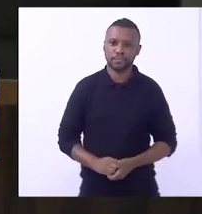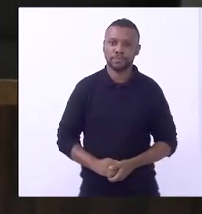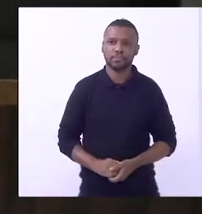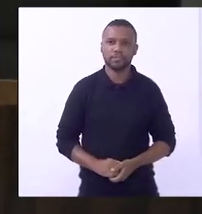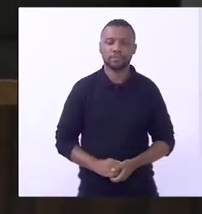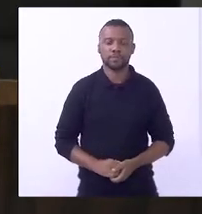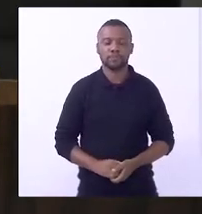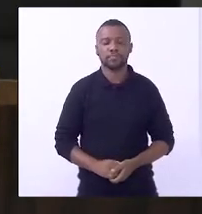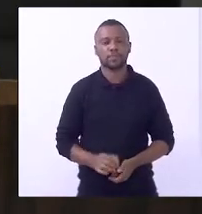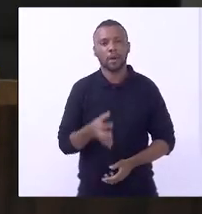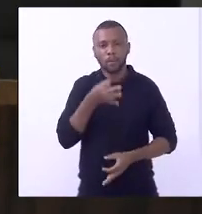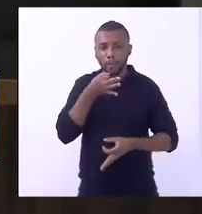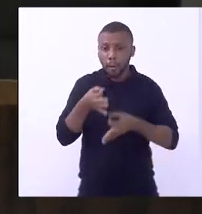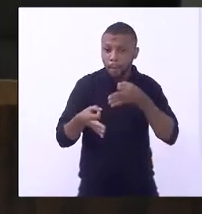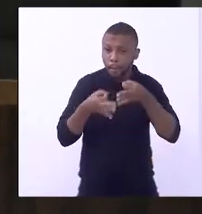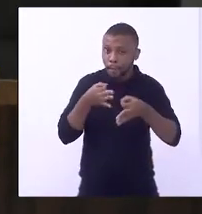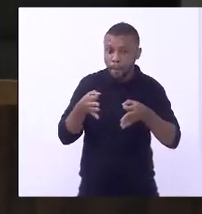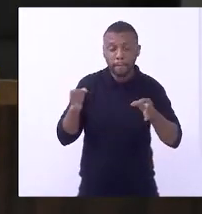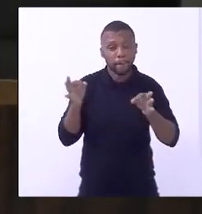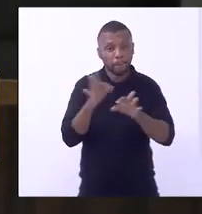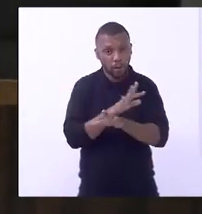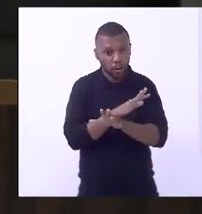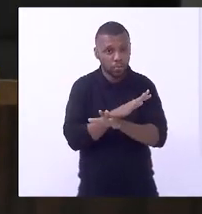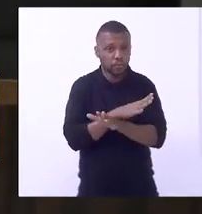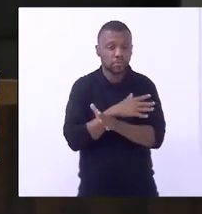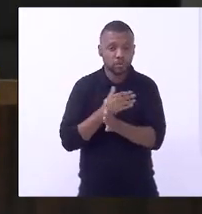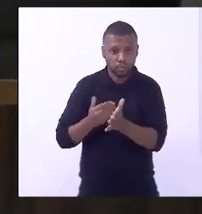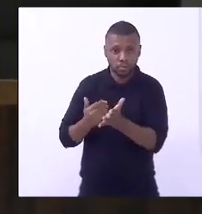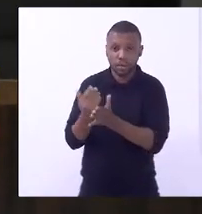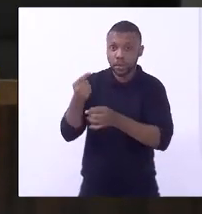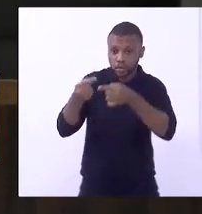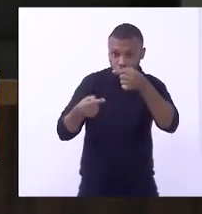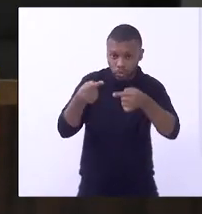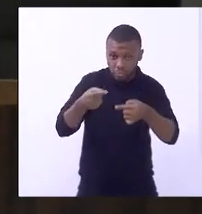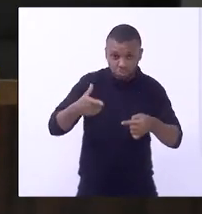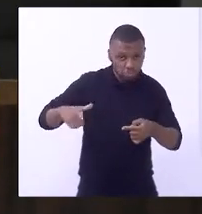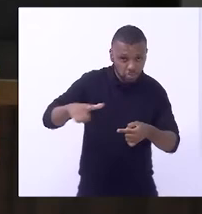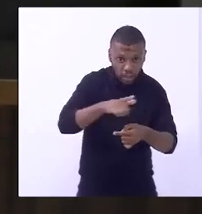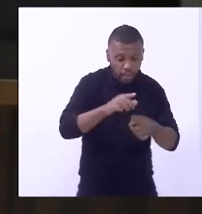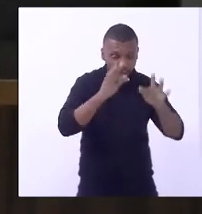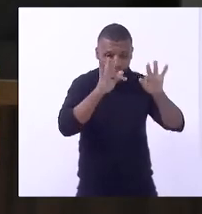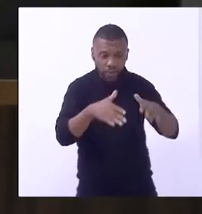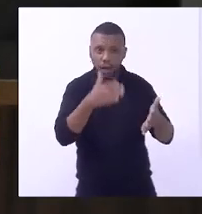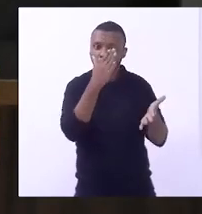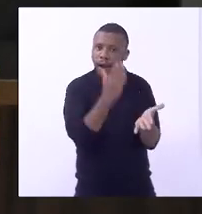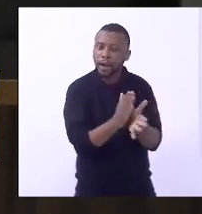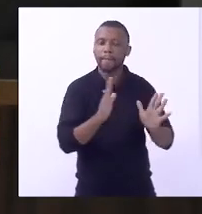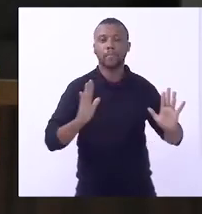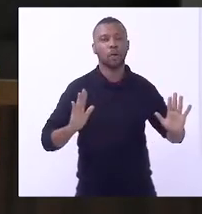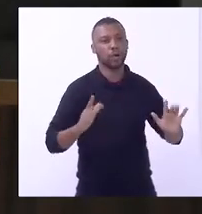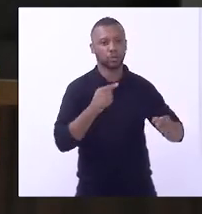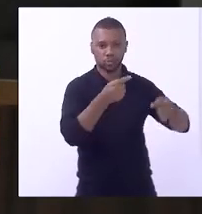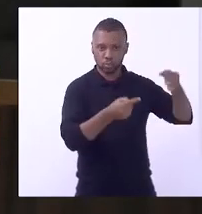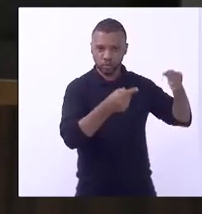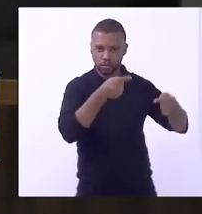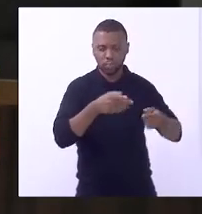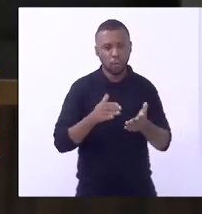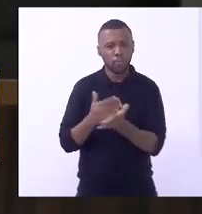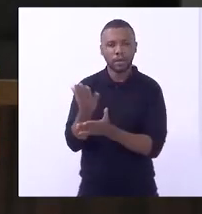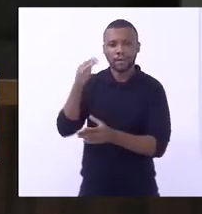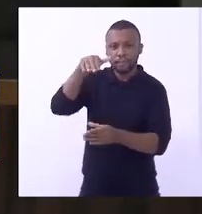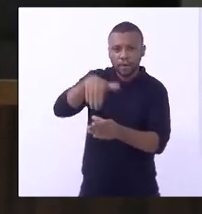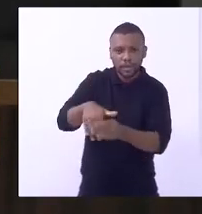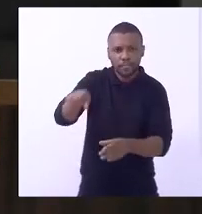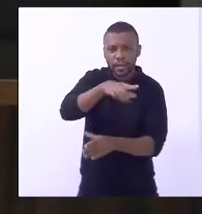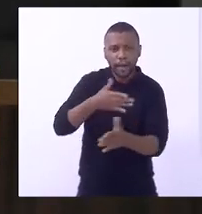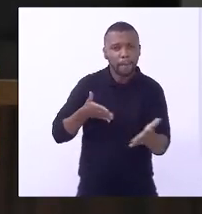Com os pareceres emitidos, em discussão, não havendo quem queira discutir, encerrada a discussão, em votação, os senhores